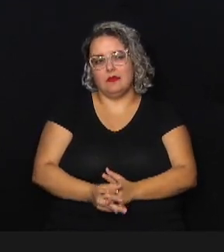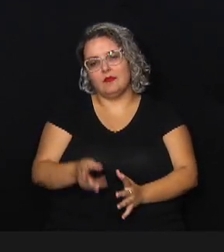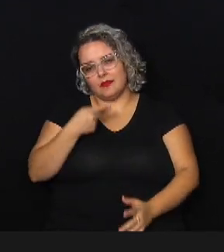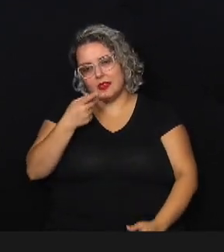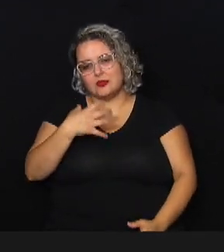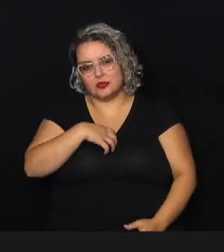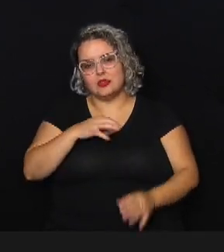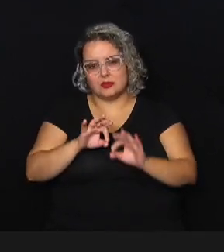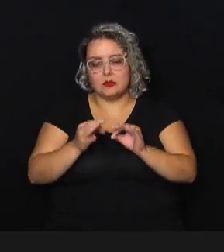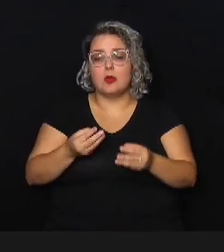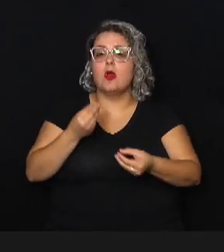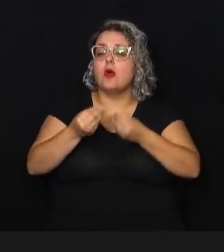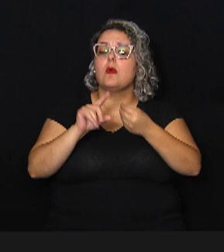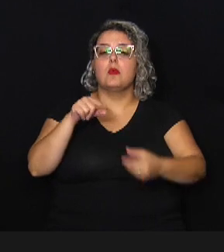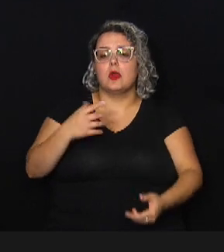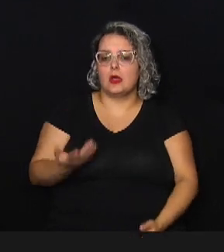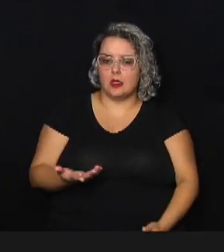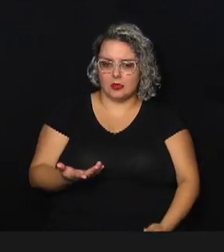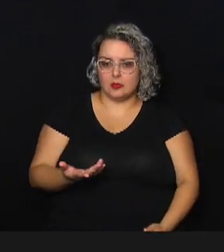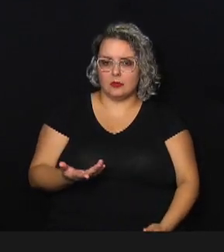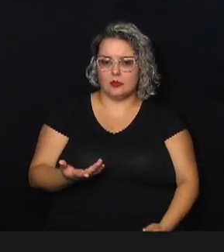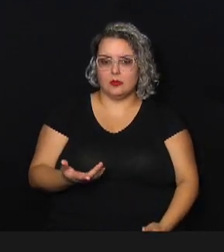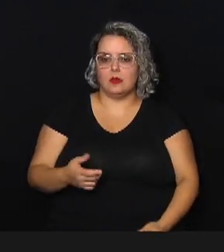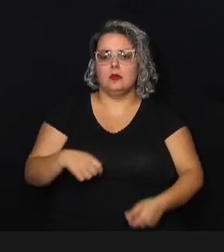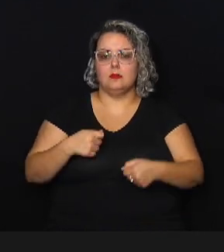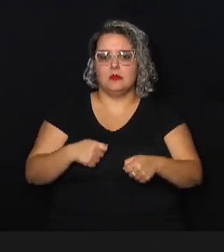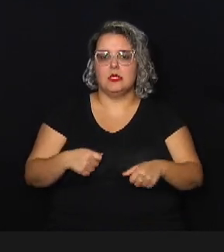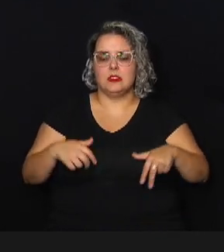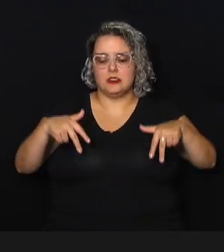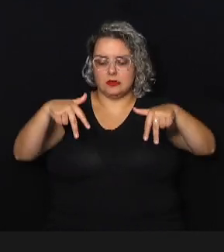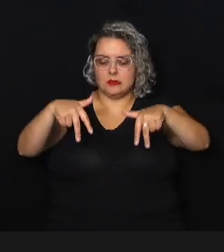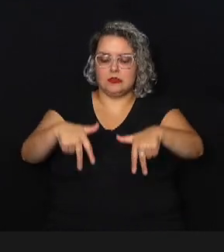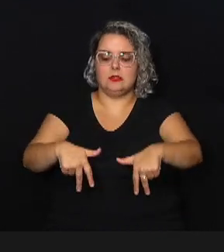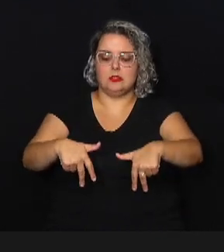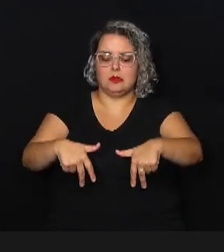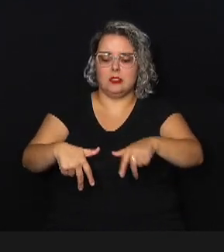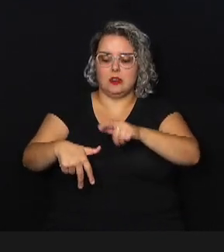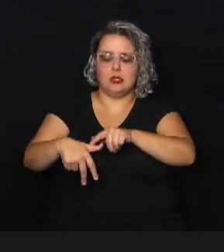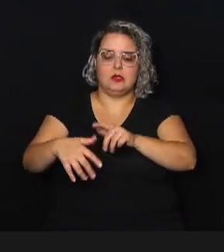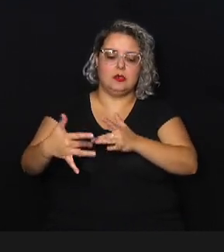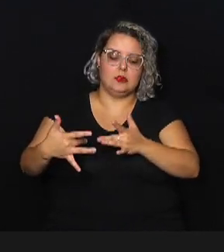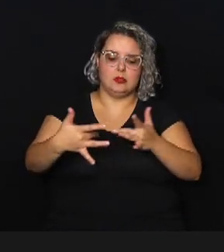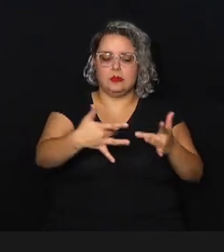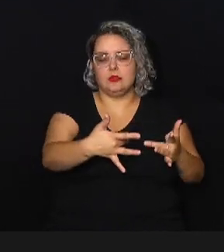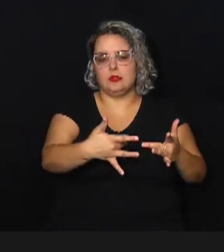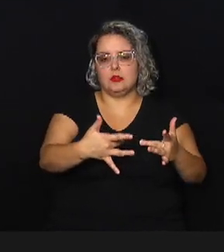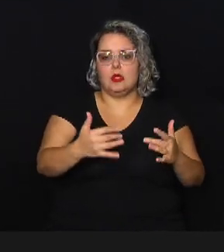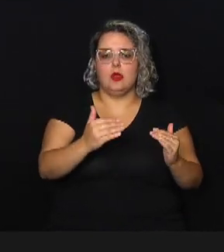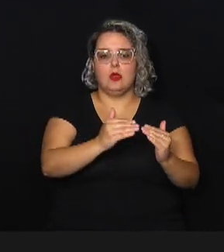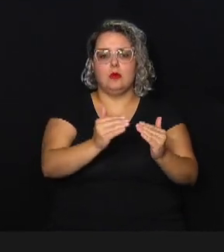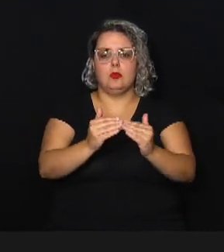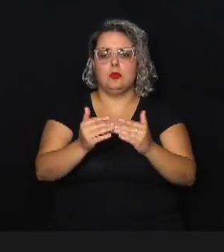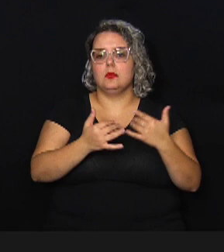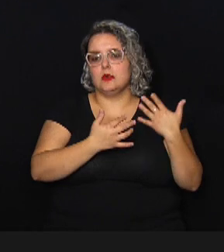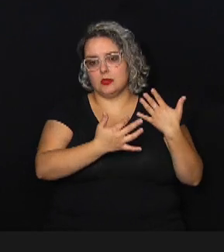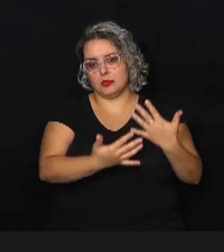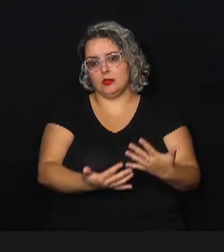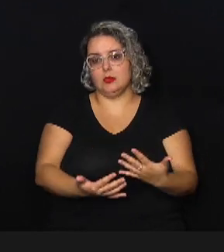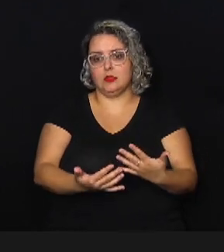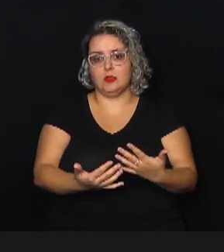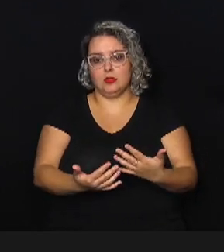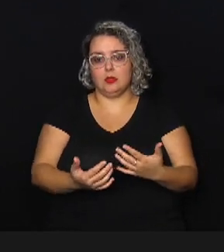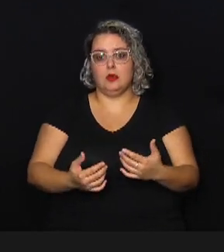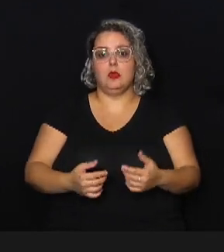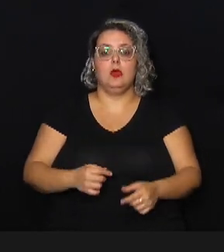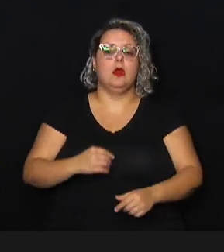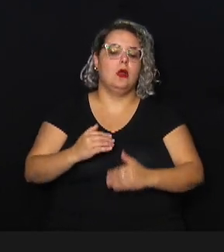que é isso? Tá? Então, normalmente você tem que ter um doador compatível. Nos últimos anos, o transplante de medula óssea teve uma